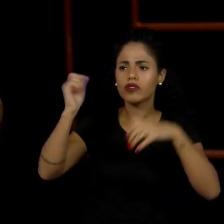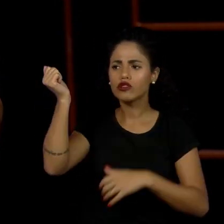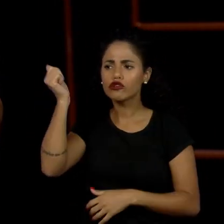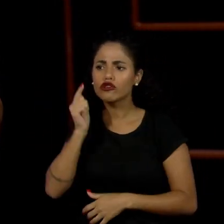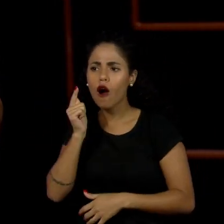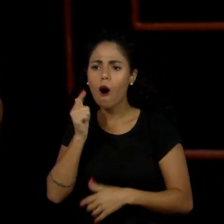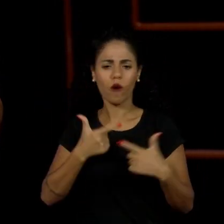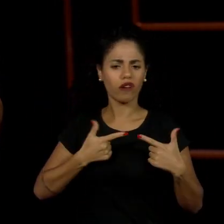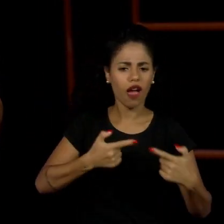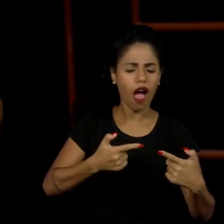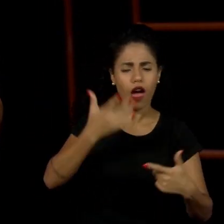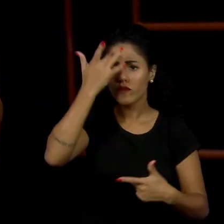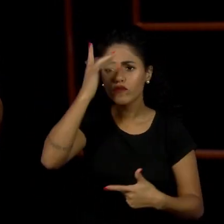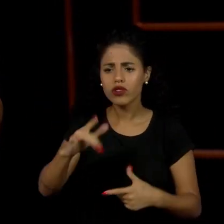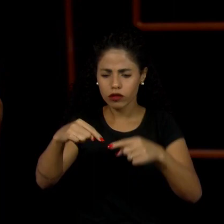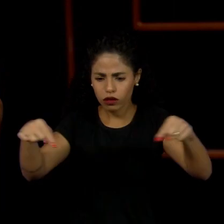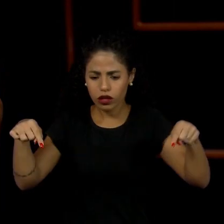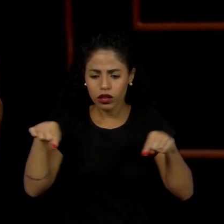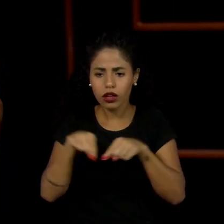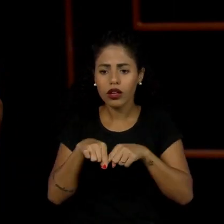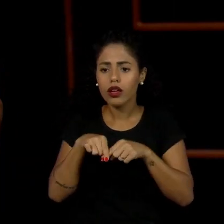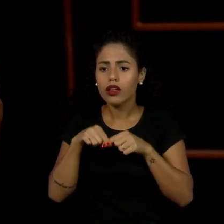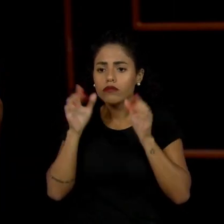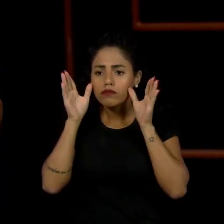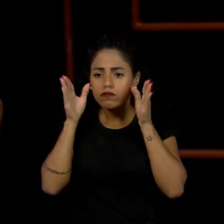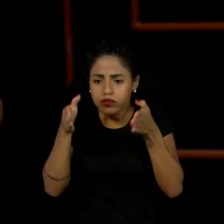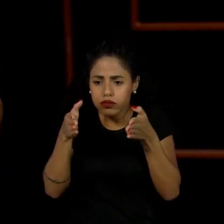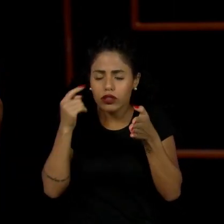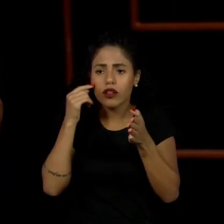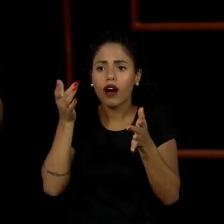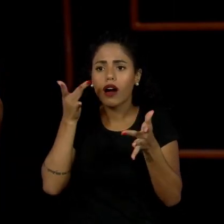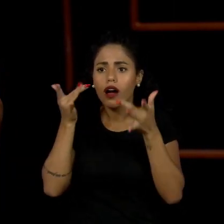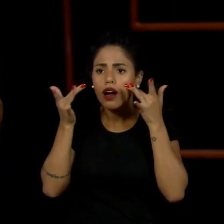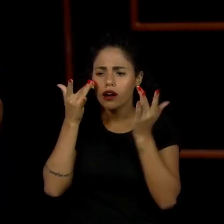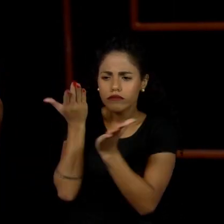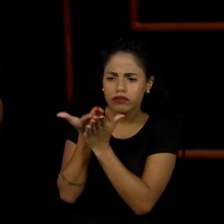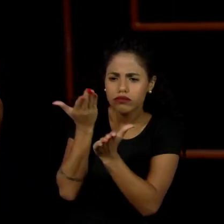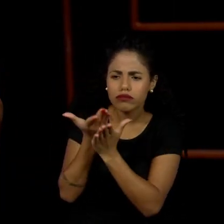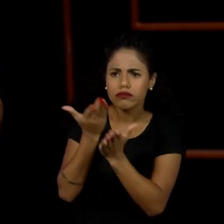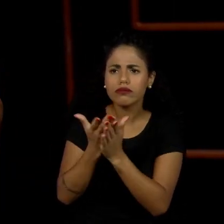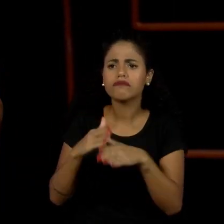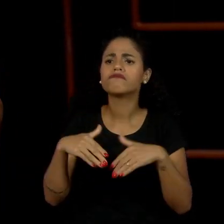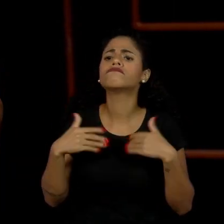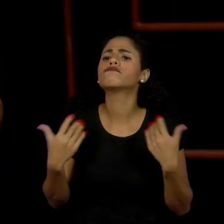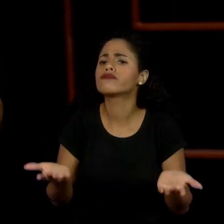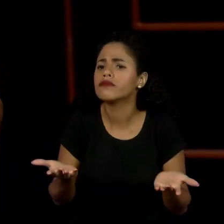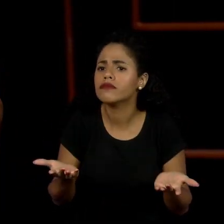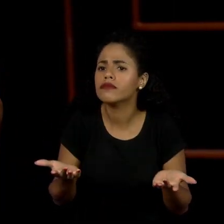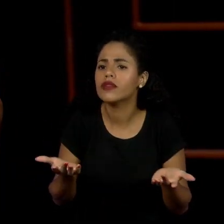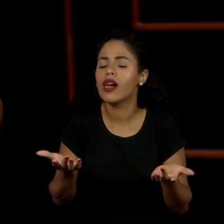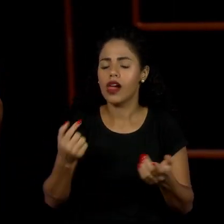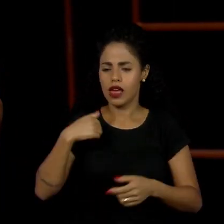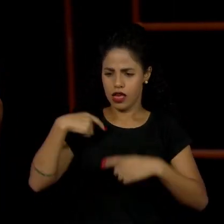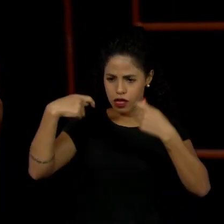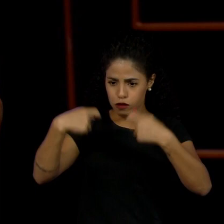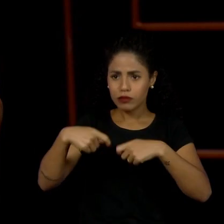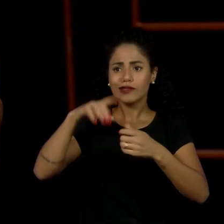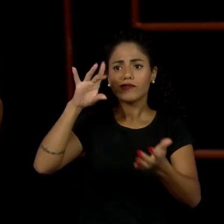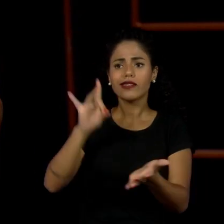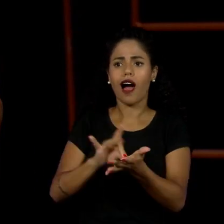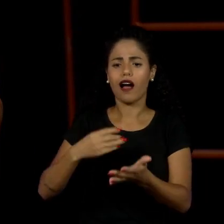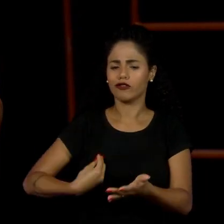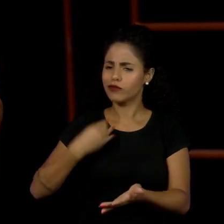uma guerra e a gente aqui se envolvendo com uma peça de teatro. Falei, qual é o significado disso? Acho que eu preciso da